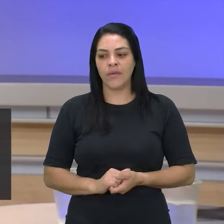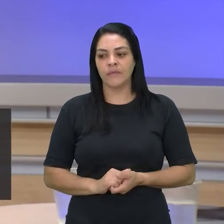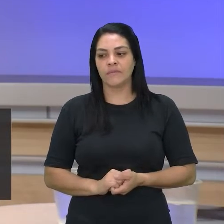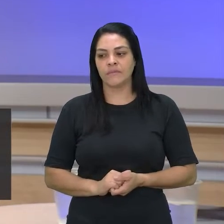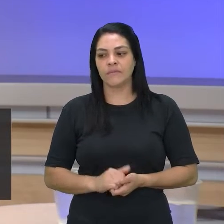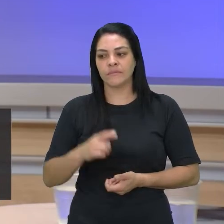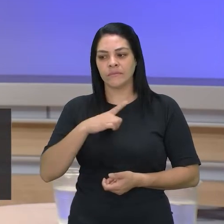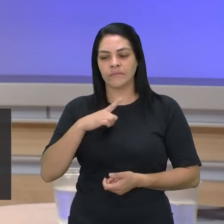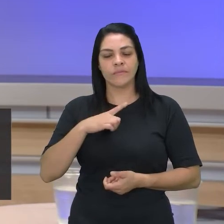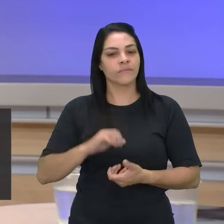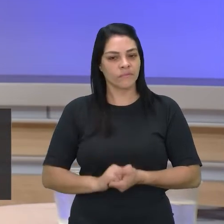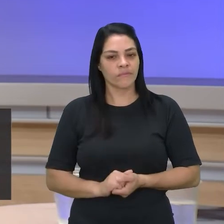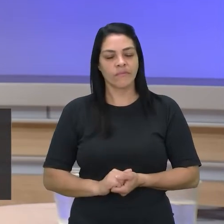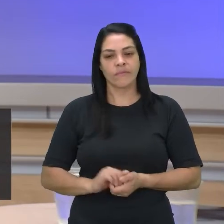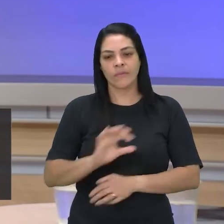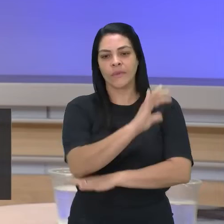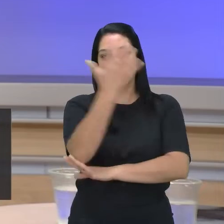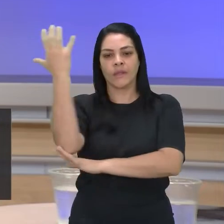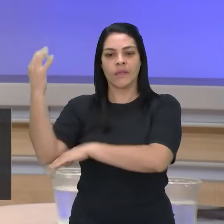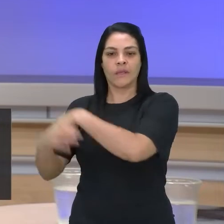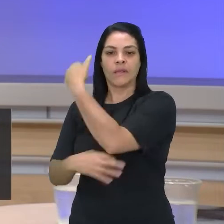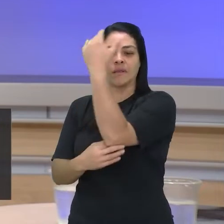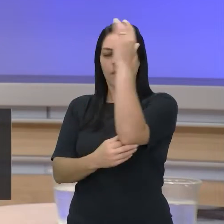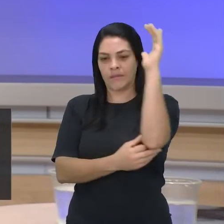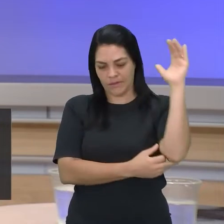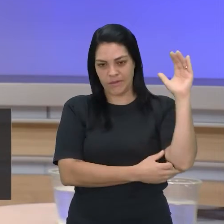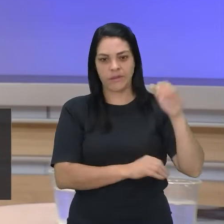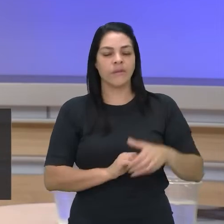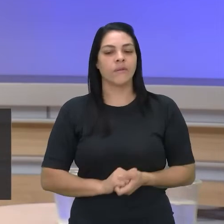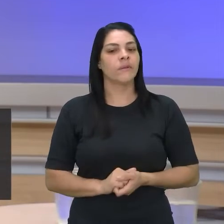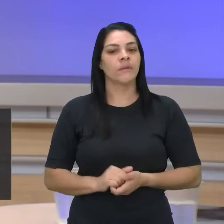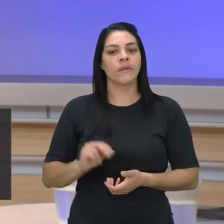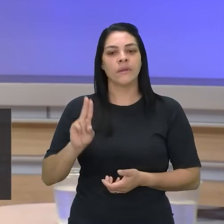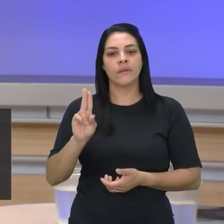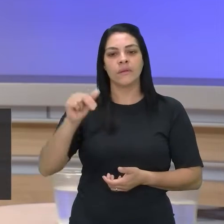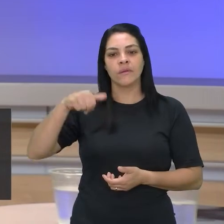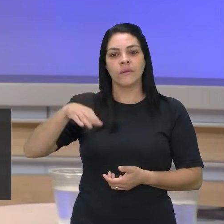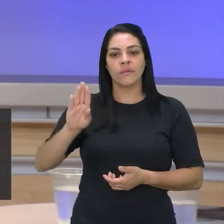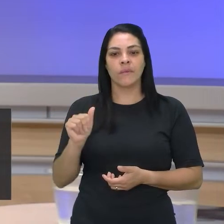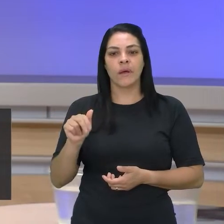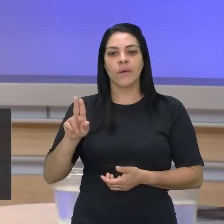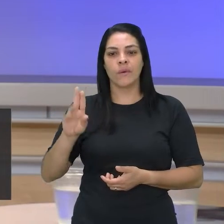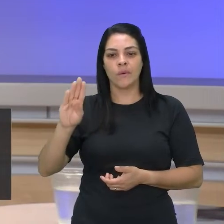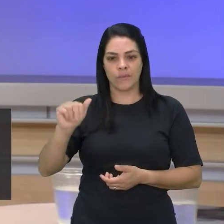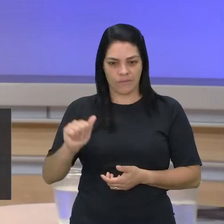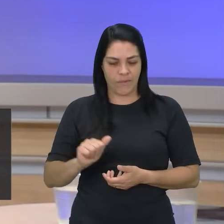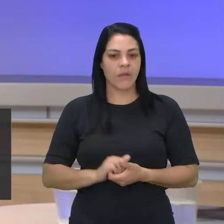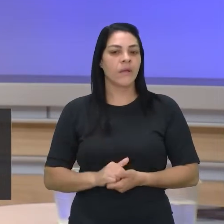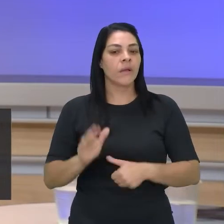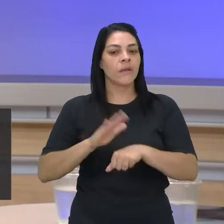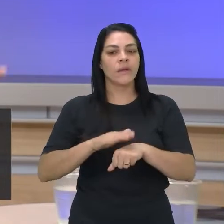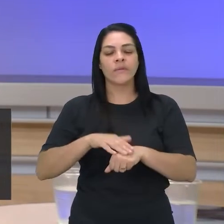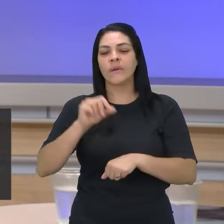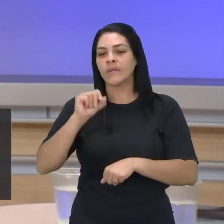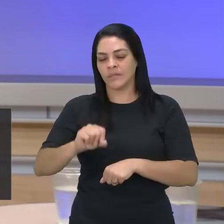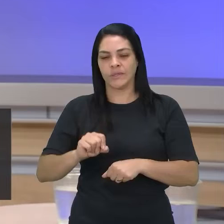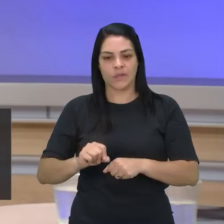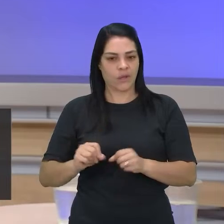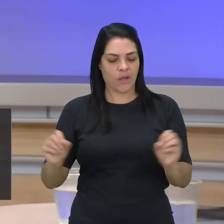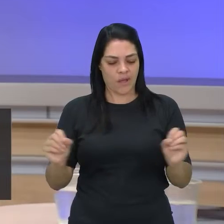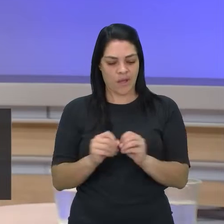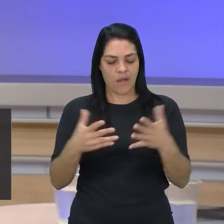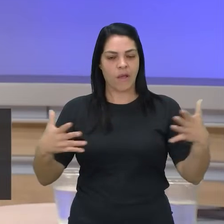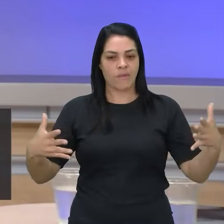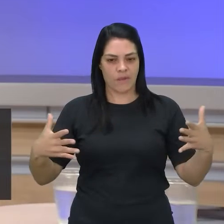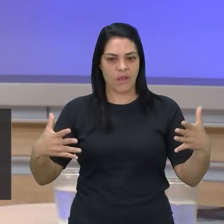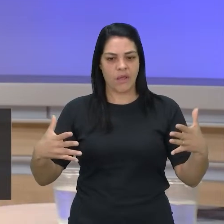valorizar essa árvore, a embaúba, que são várias espécies, tem embaúba branca, embaúba prateada, né, que fazem esse abrir caminho para